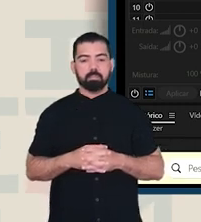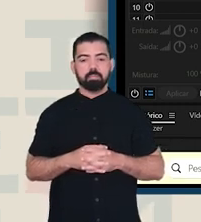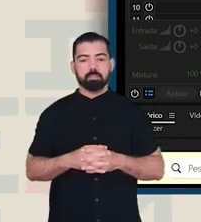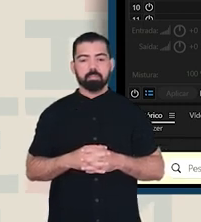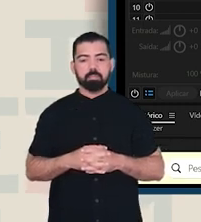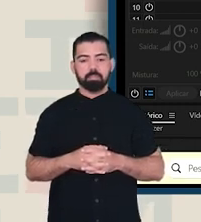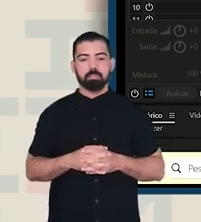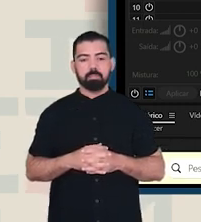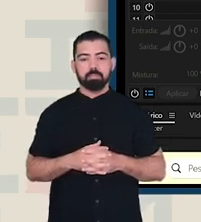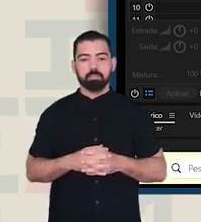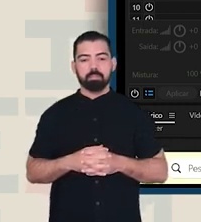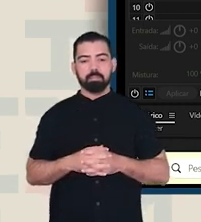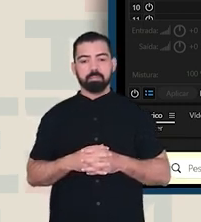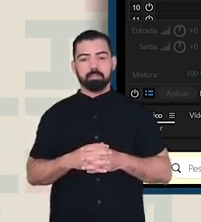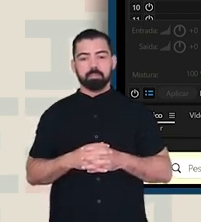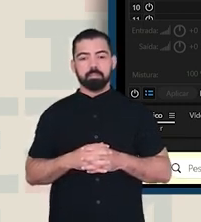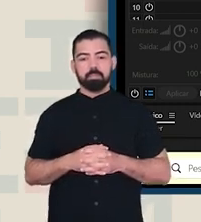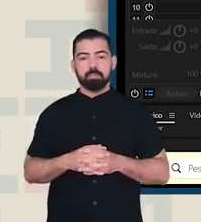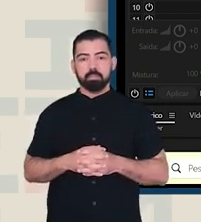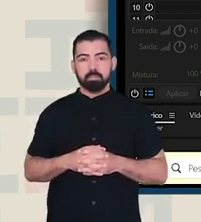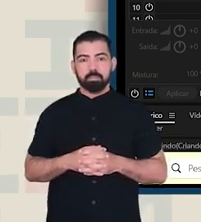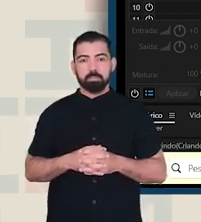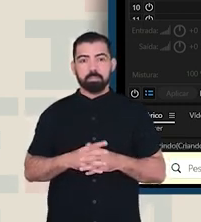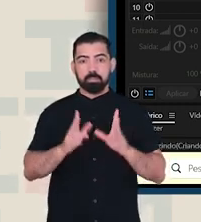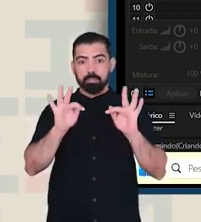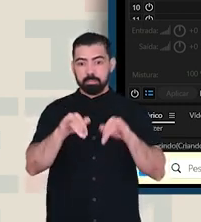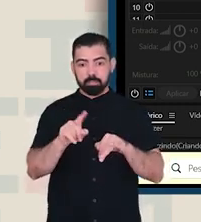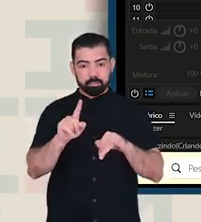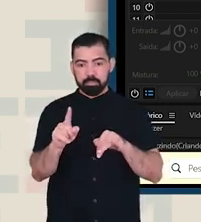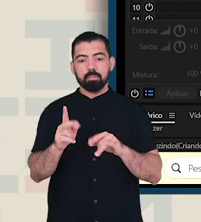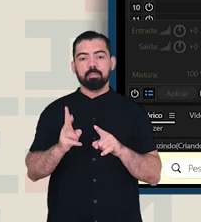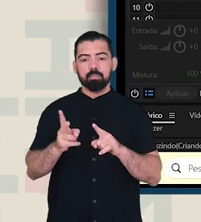Bueno, esperamos que termine e continuamos gravando.